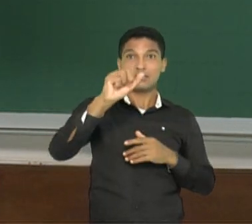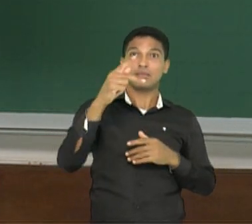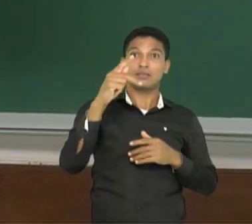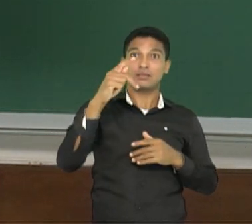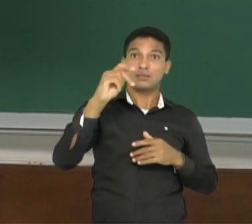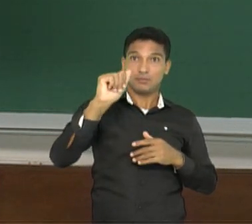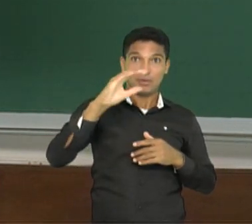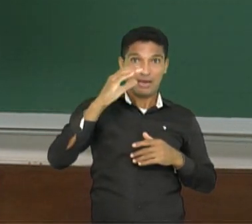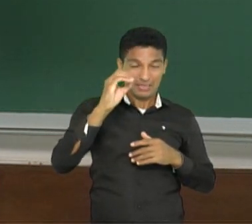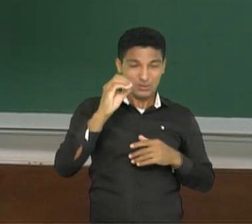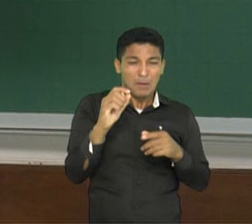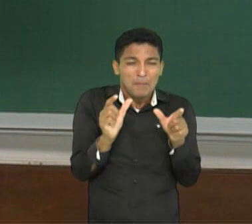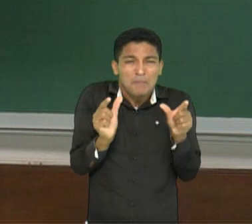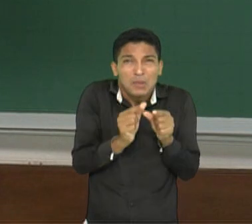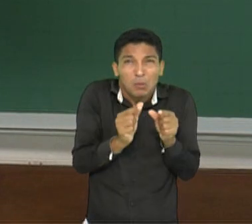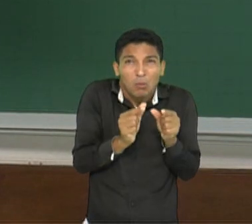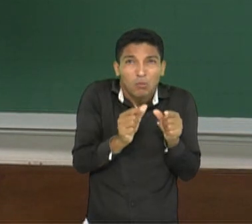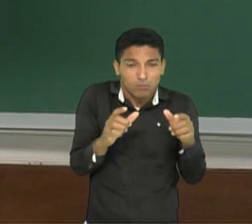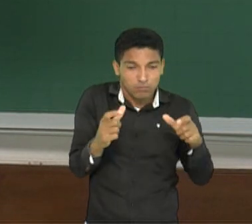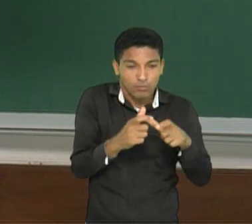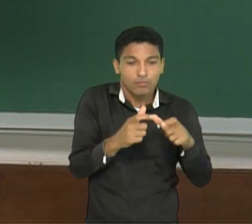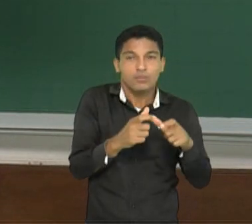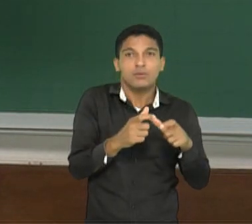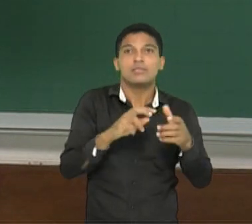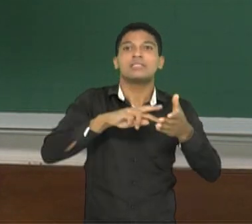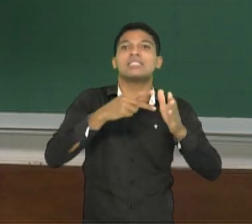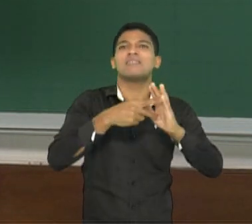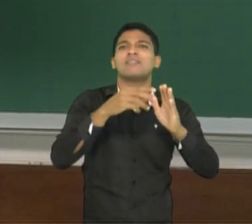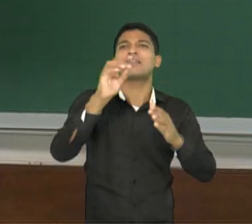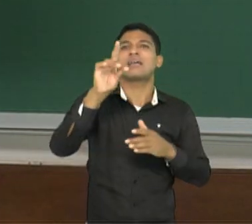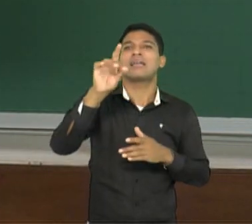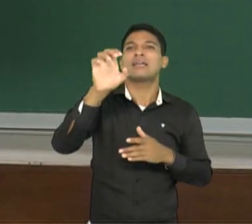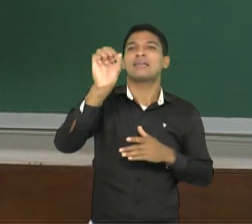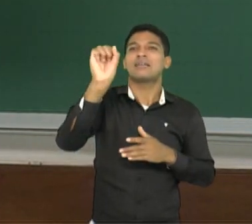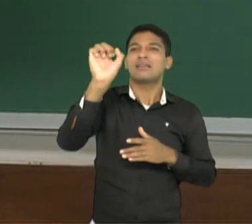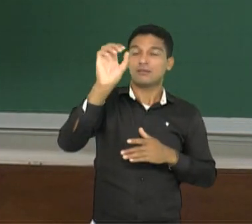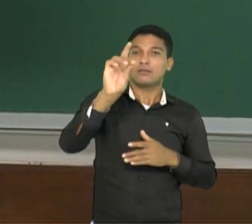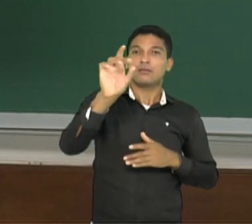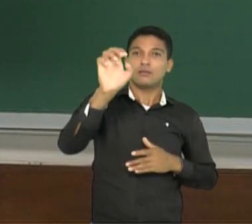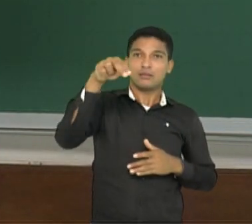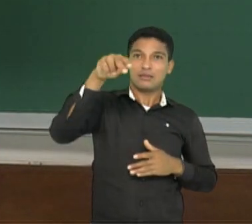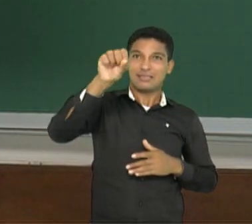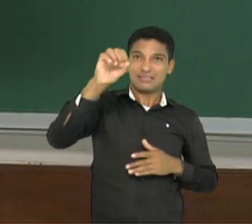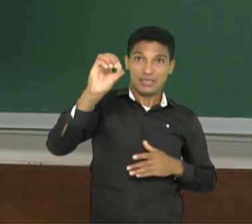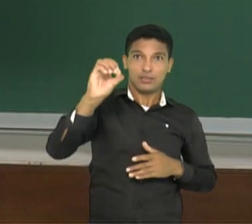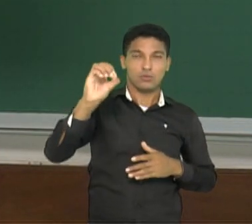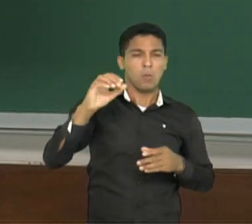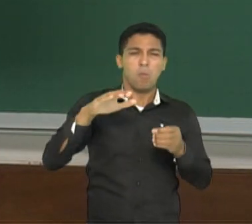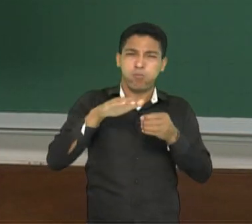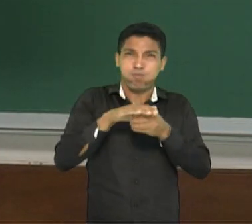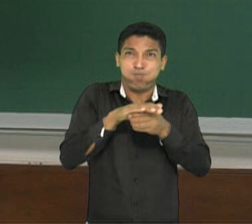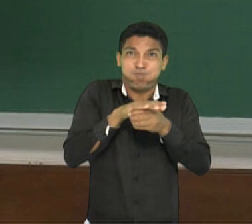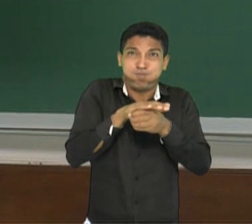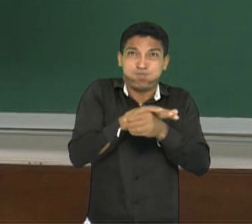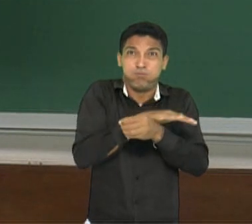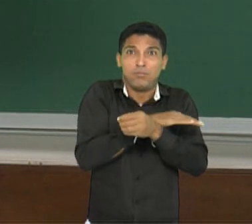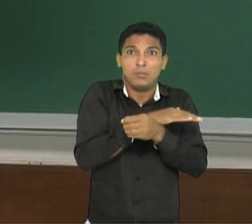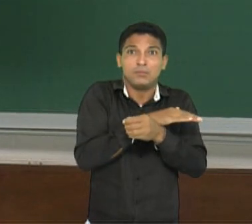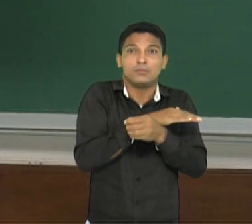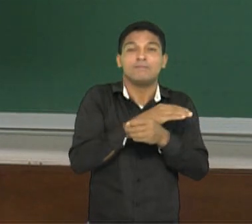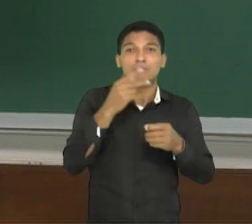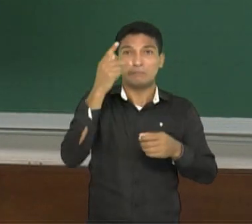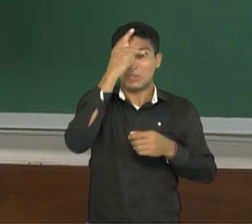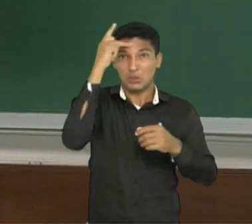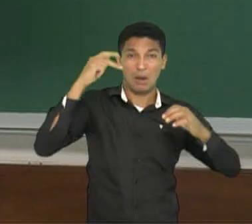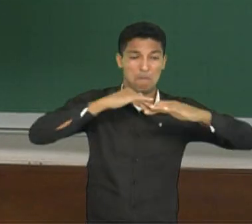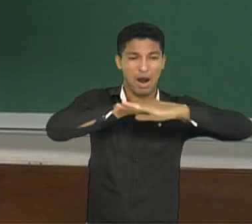Ou seja, aquele lugar é mais denso de população, é mais cheio de população. Por isso que a gente usa esse termo, né? E no caso do Brasil, a